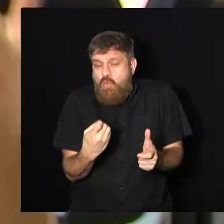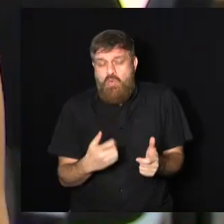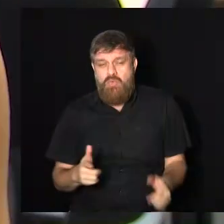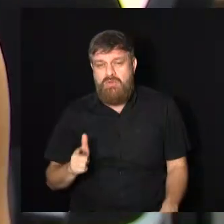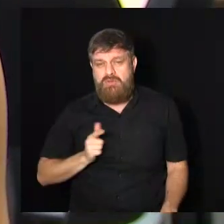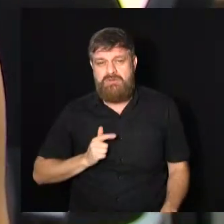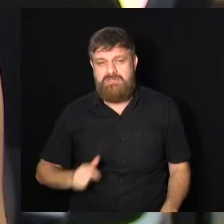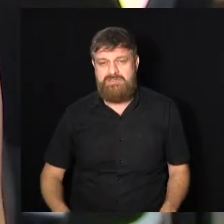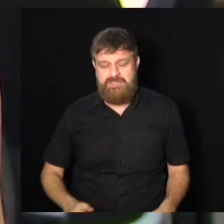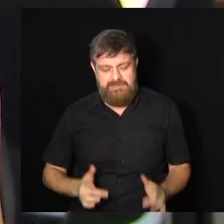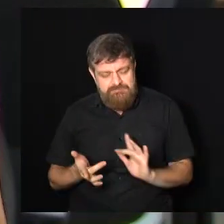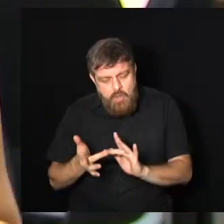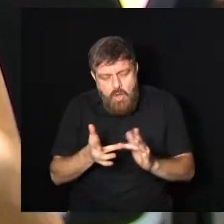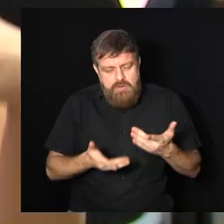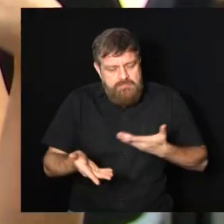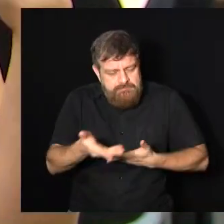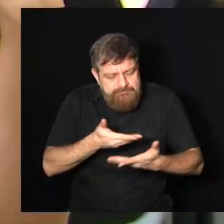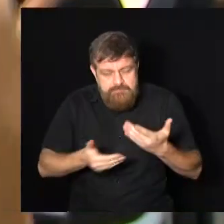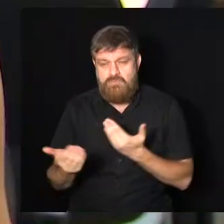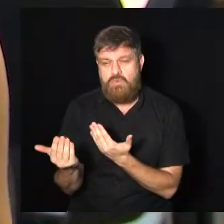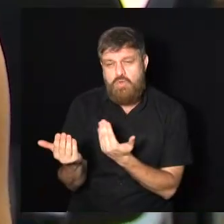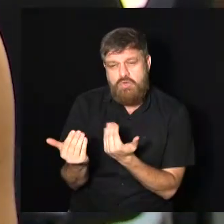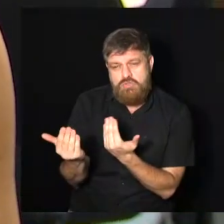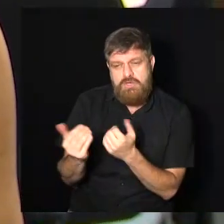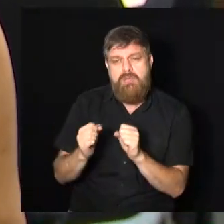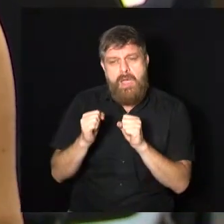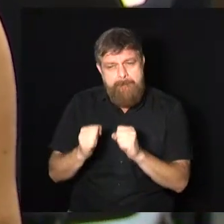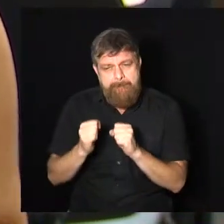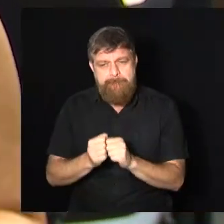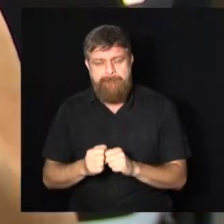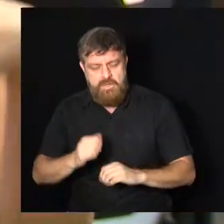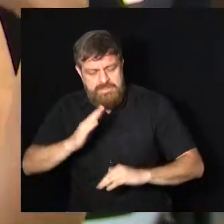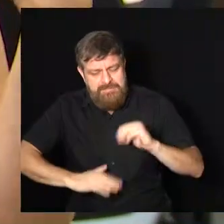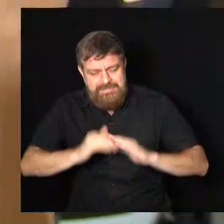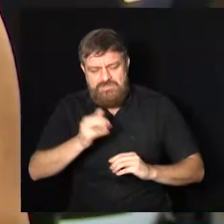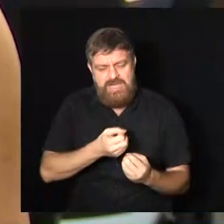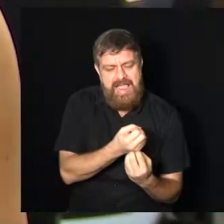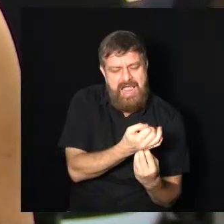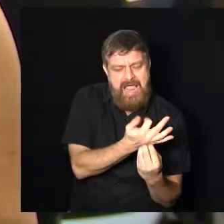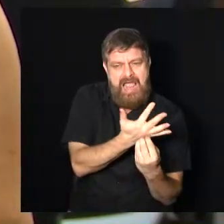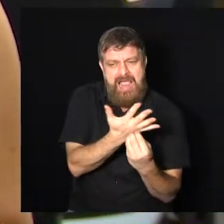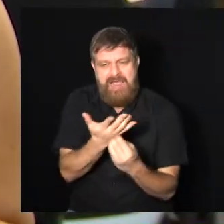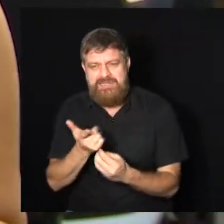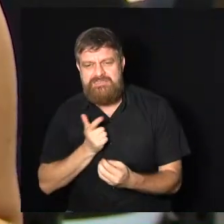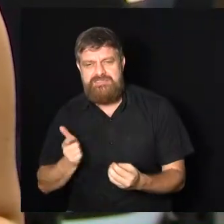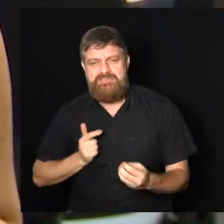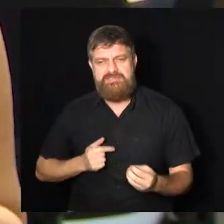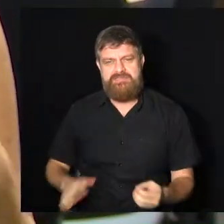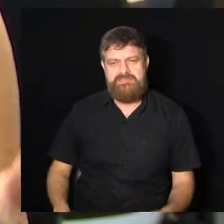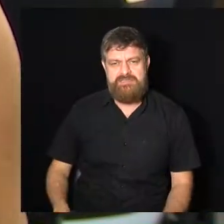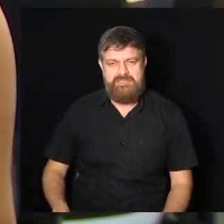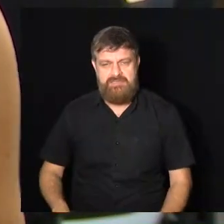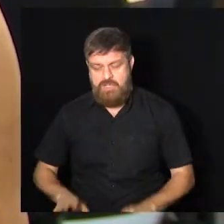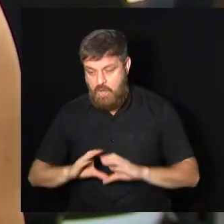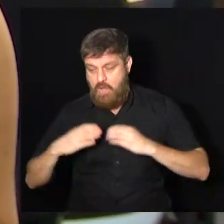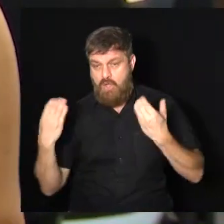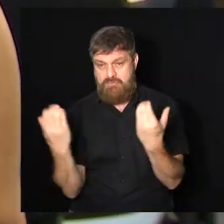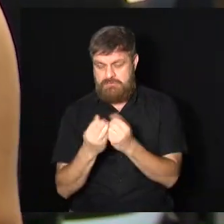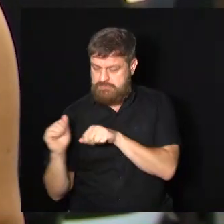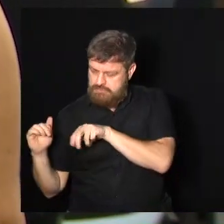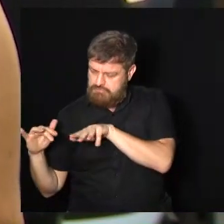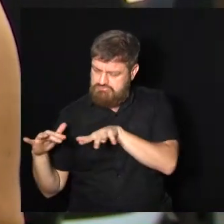de vivência em que a juventude pode fazer atividades artísticas, batalha de rima, muitos coletivos